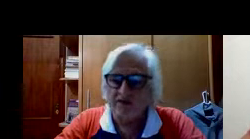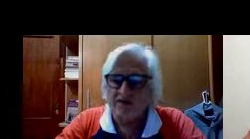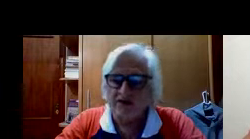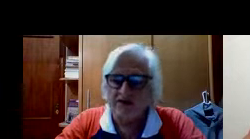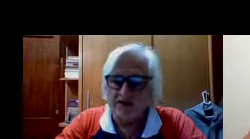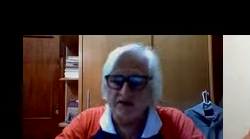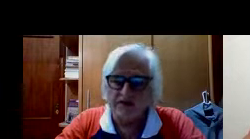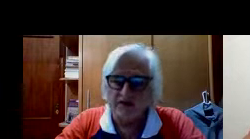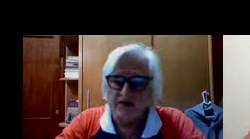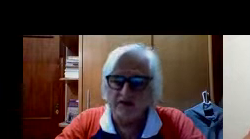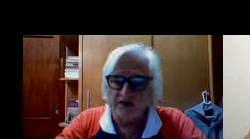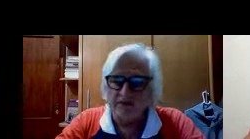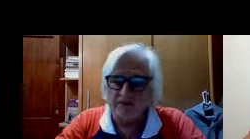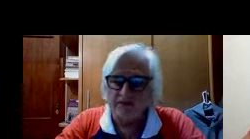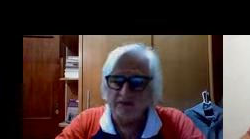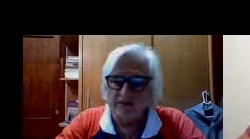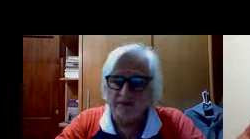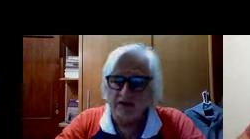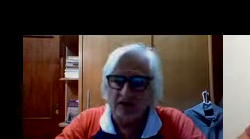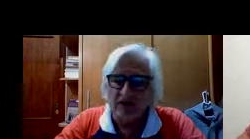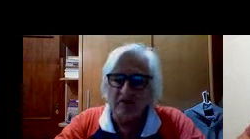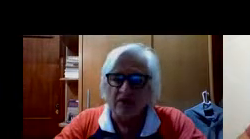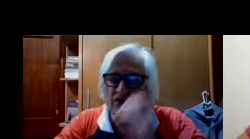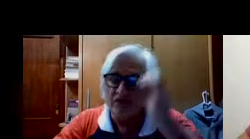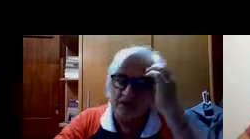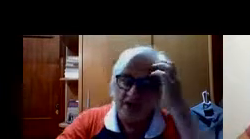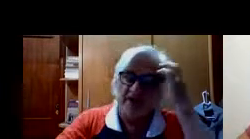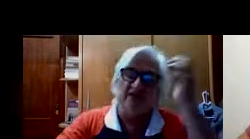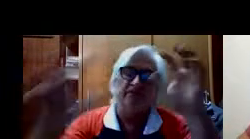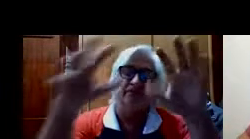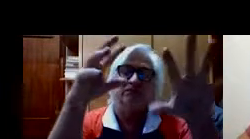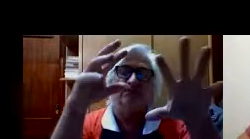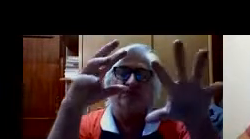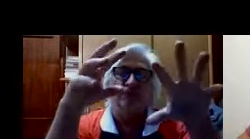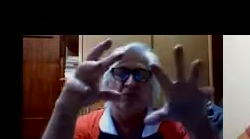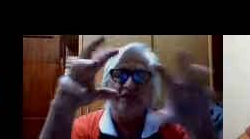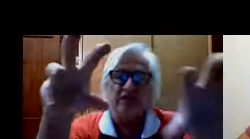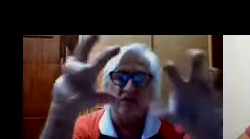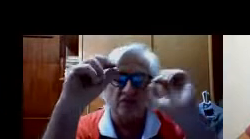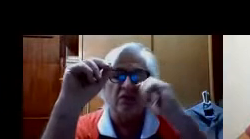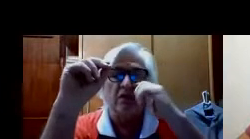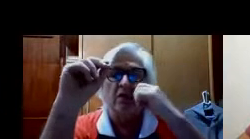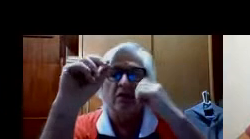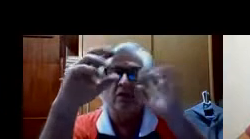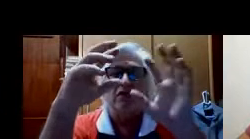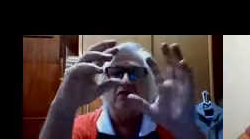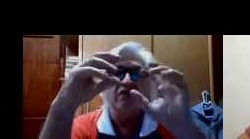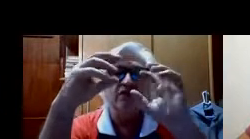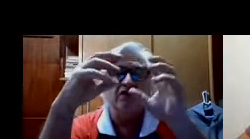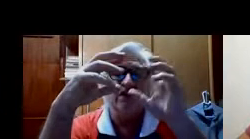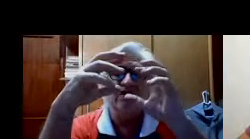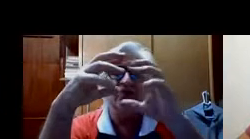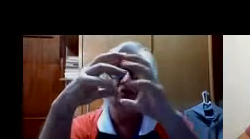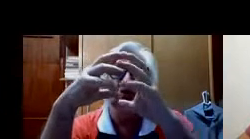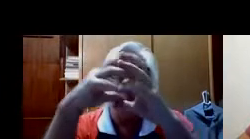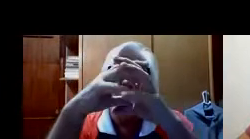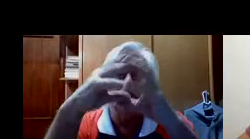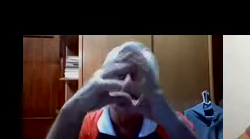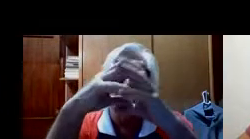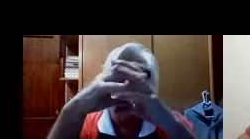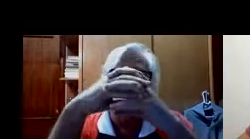Ah, não estou compartilhando, nem adianta, esquece. Mas quando você pega um metal, você